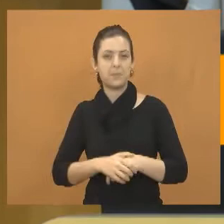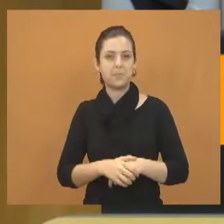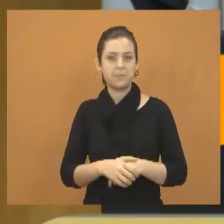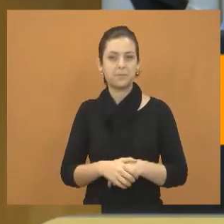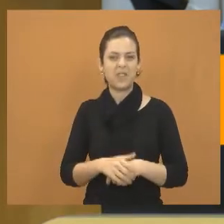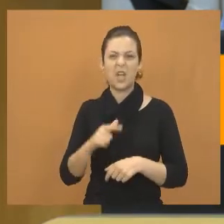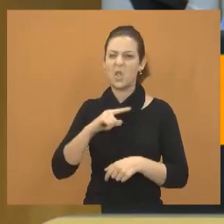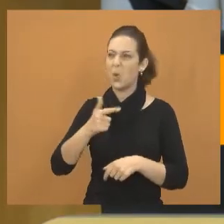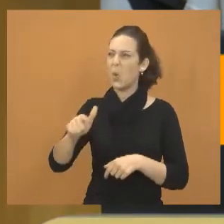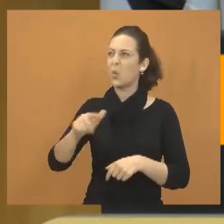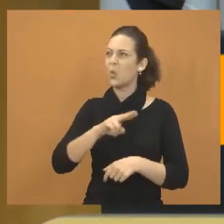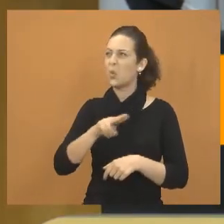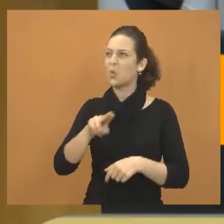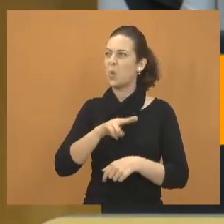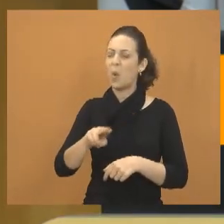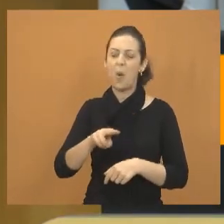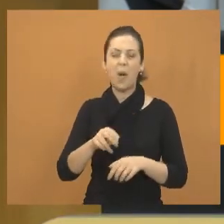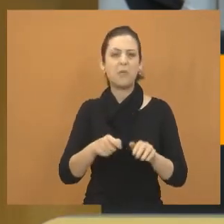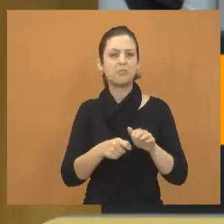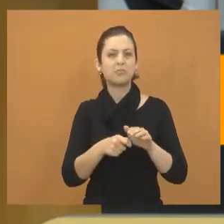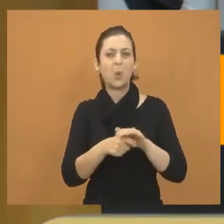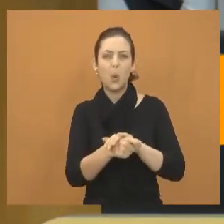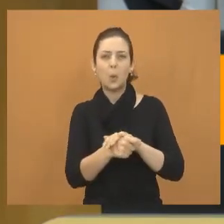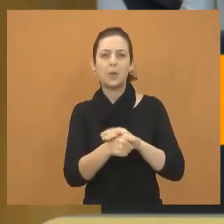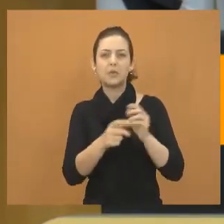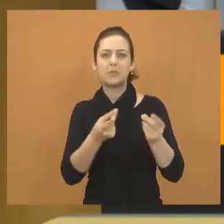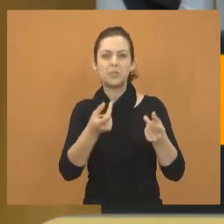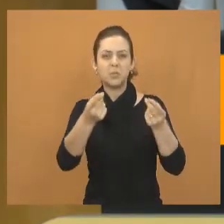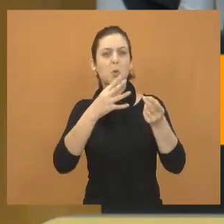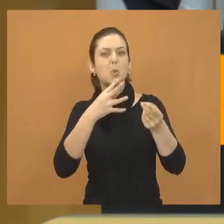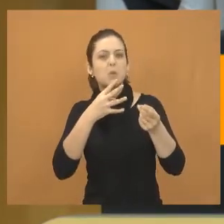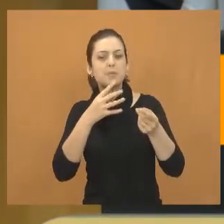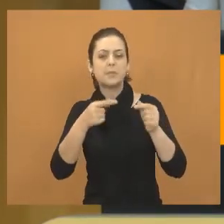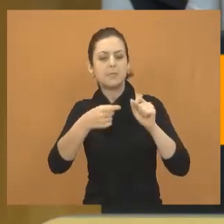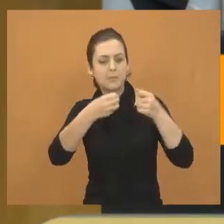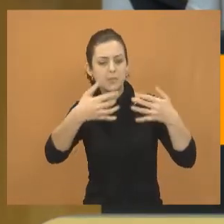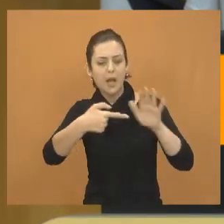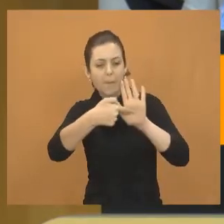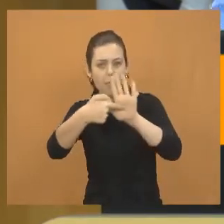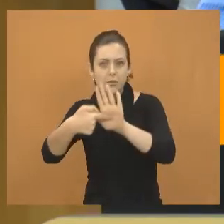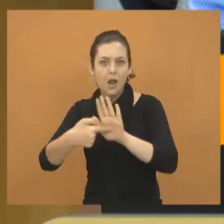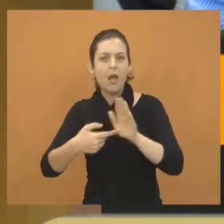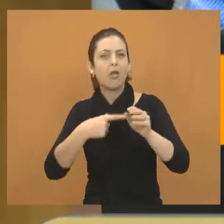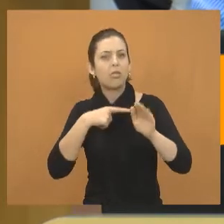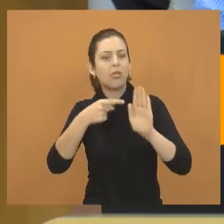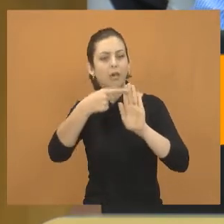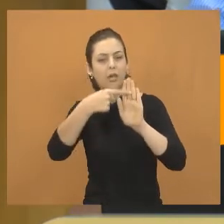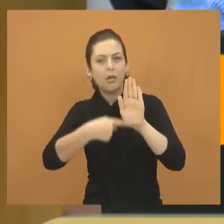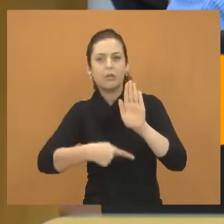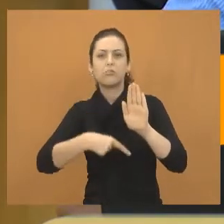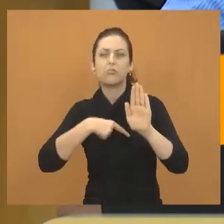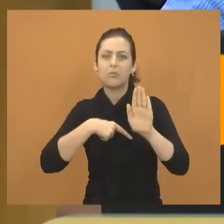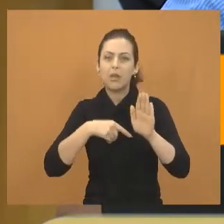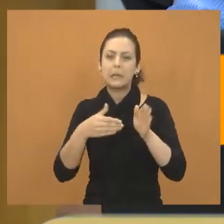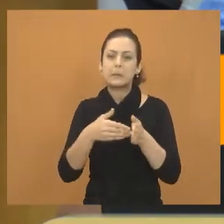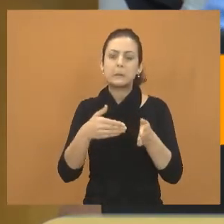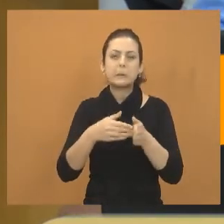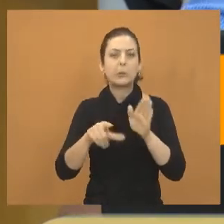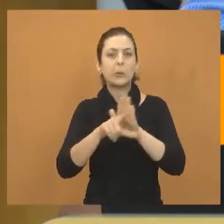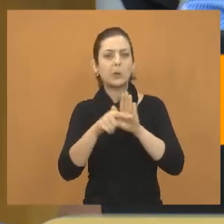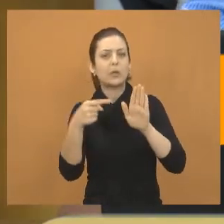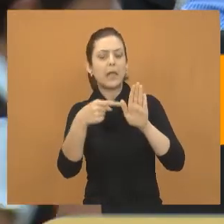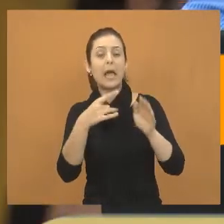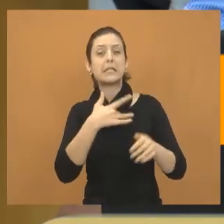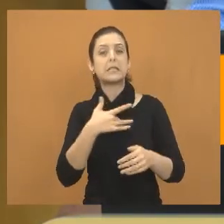tem outro nome, não me lembro agora, levar as pessoas a esse conhecimento do tamanho do orçamento, saber que existem aqui, por exemplo, limitações legais.